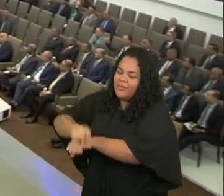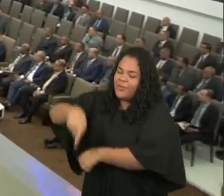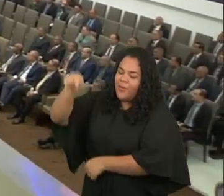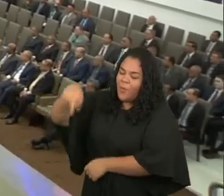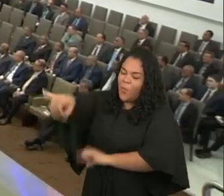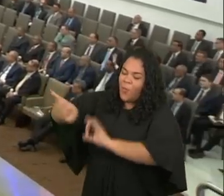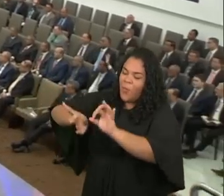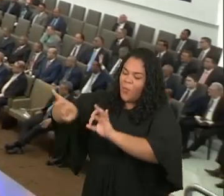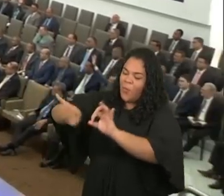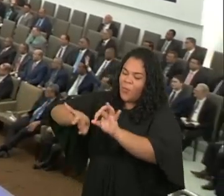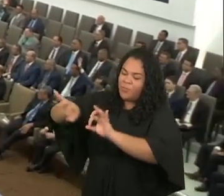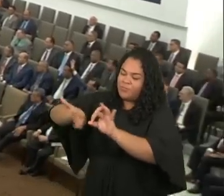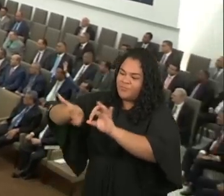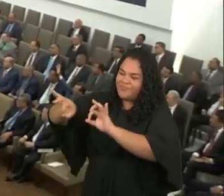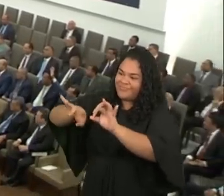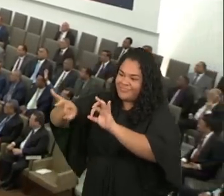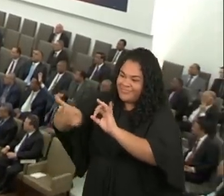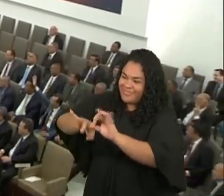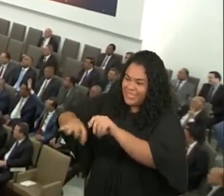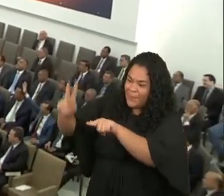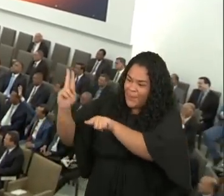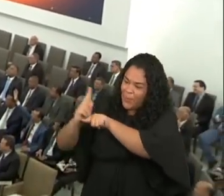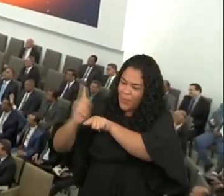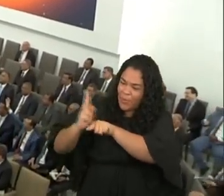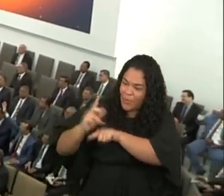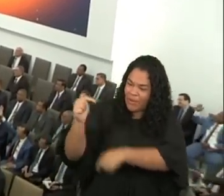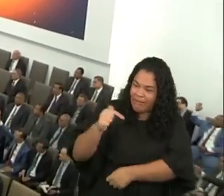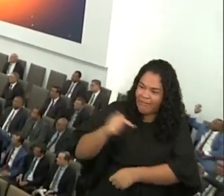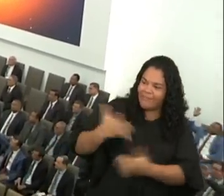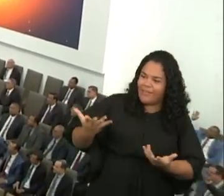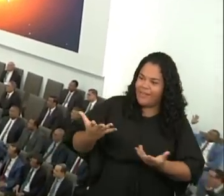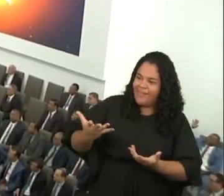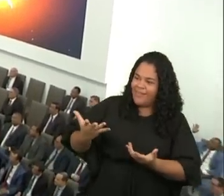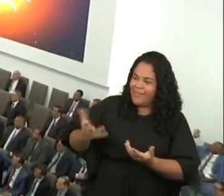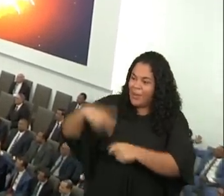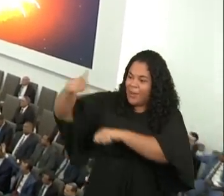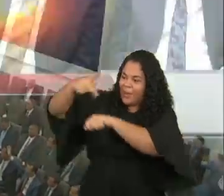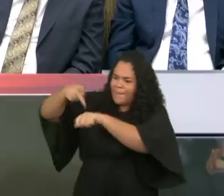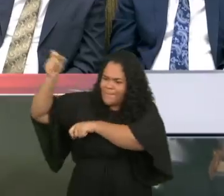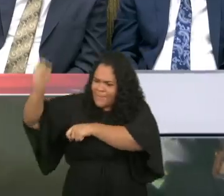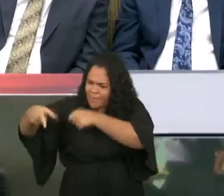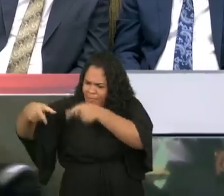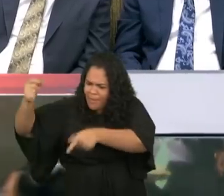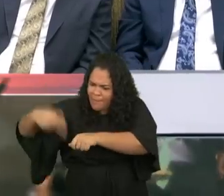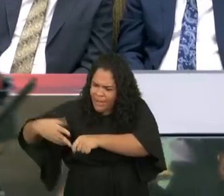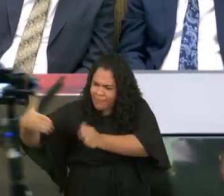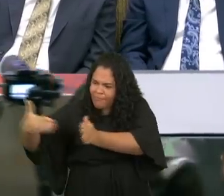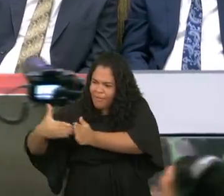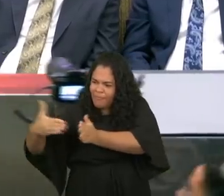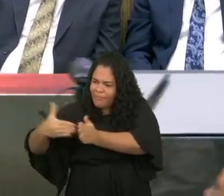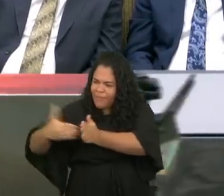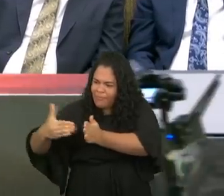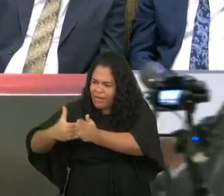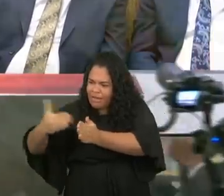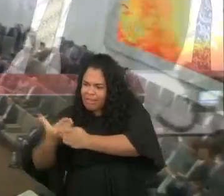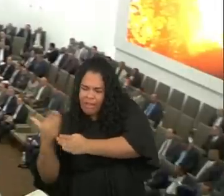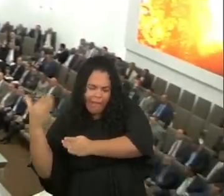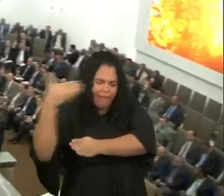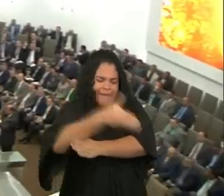gravitacional. Tu vais segurar tudo. E só passa o que eu quero.